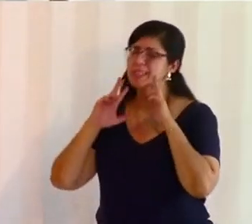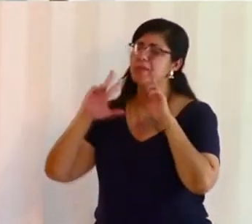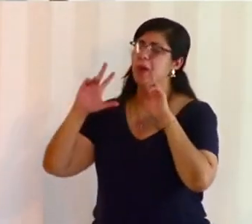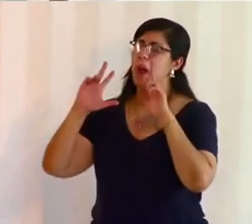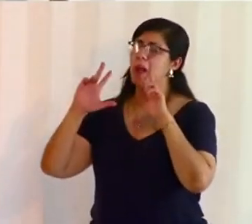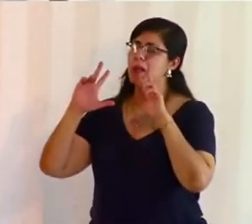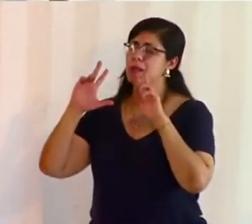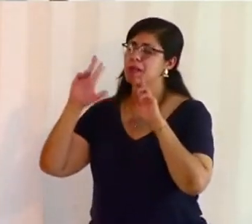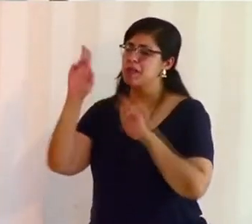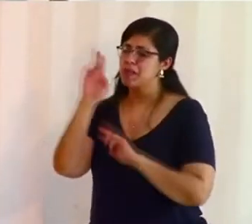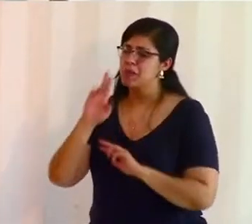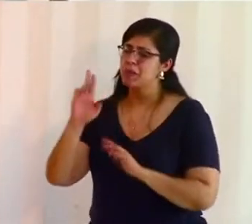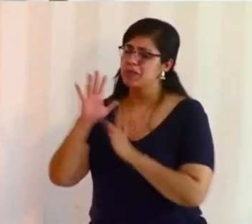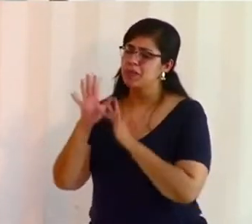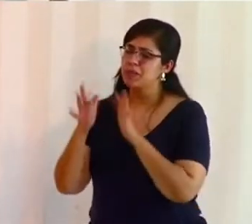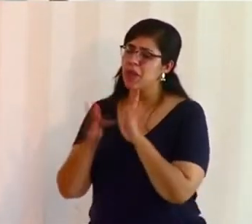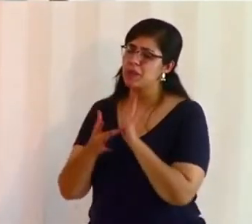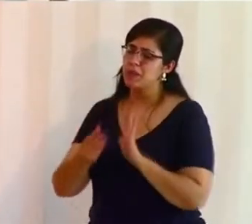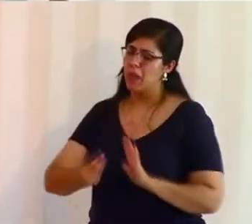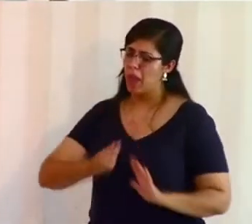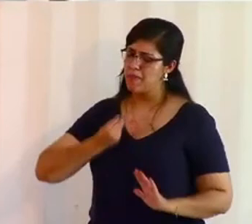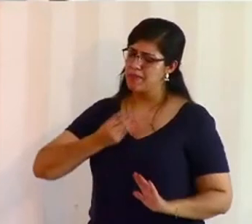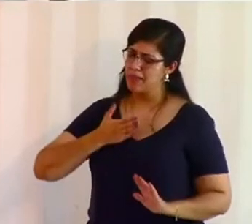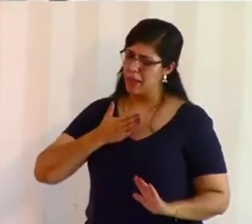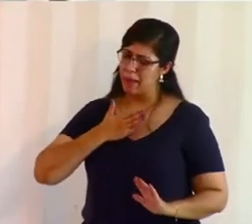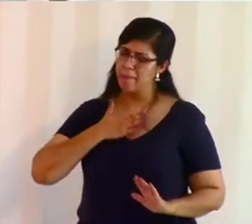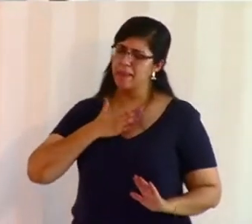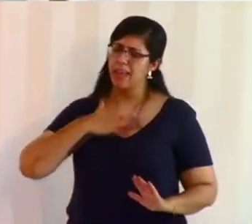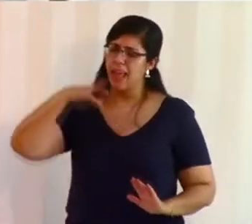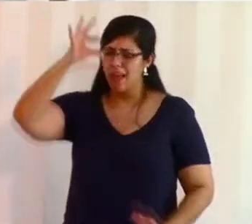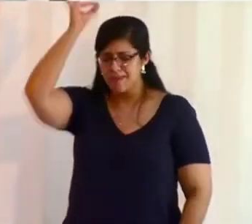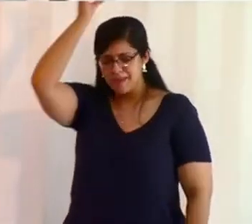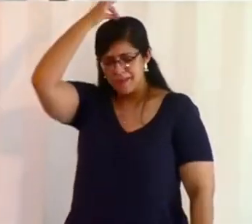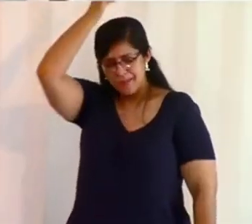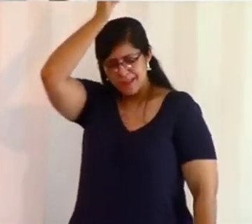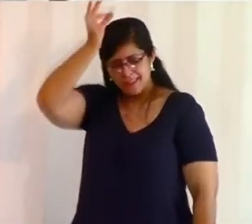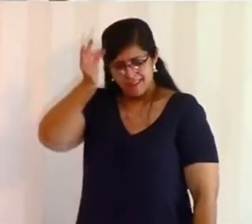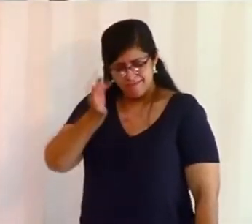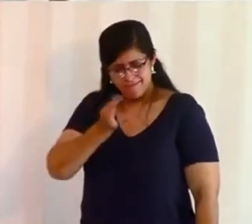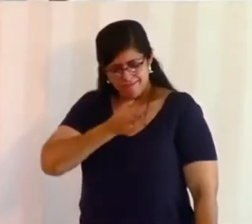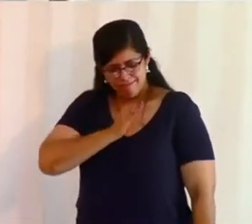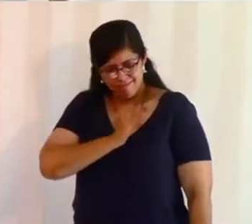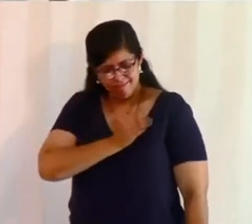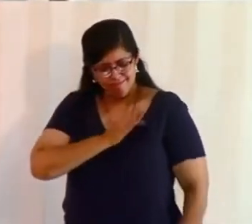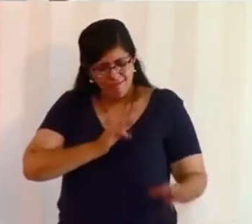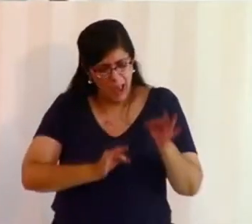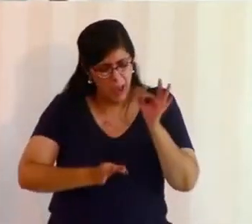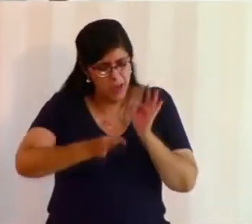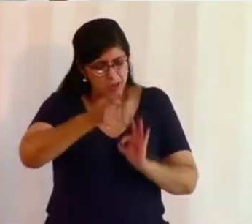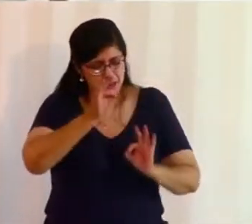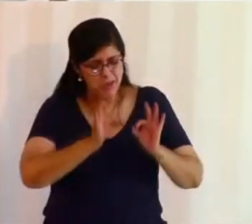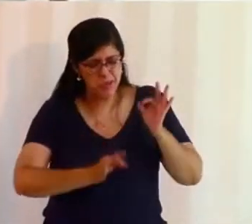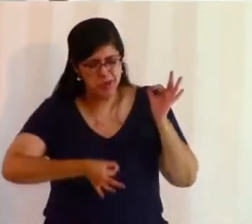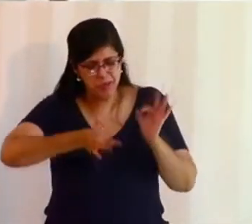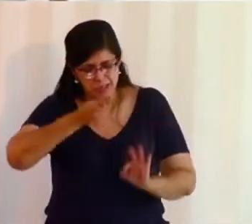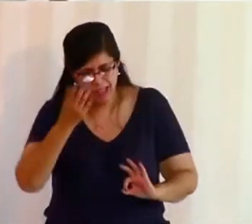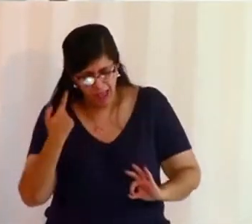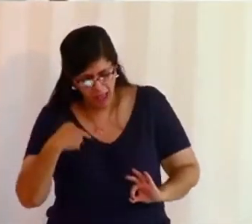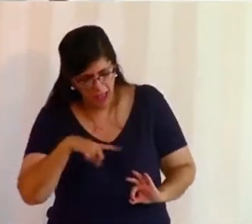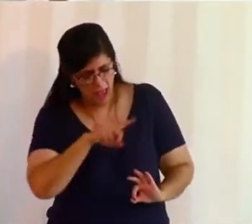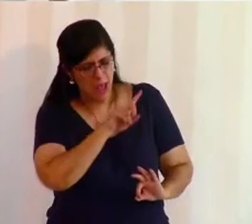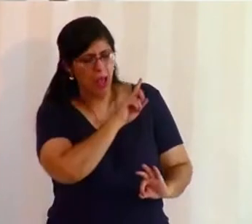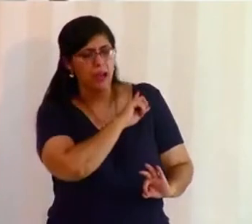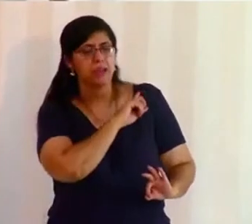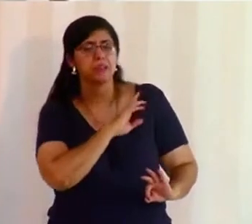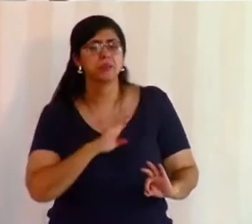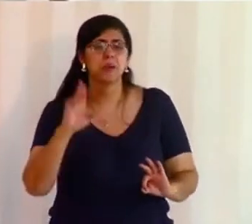mas é o Senhor quem opera através do Teu Espírito Santo, convencendo o homem do pecado, da justiça, do juízo. É o Senhor que aplica a